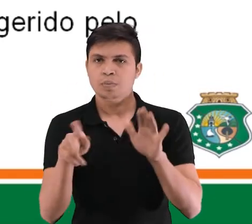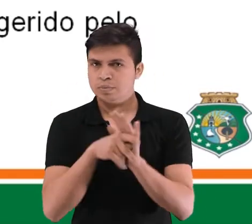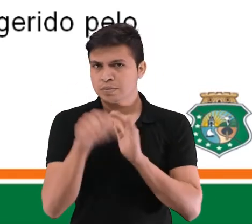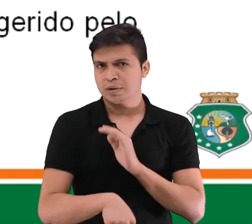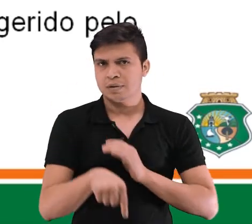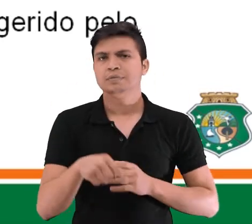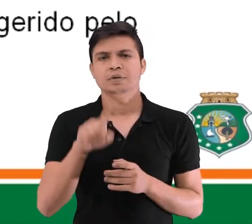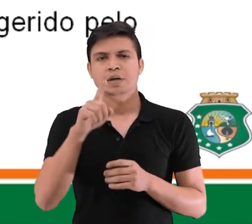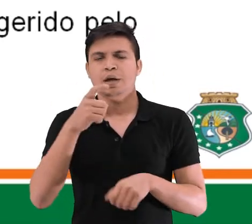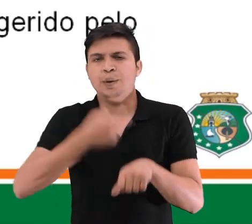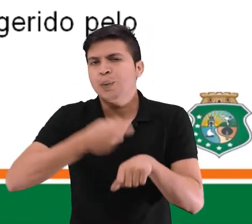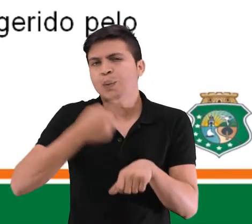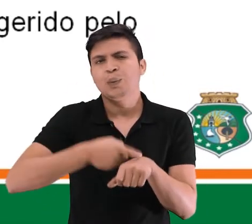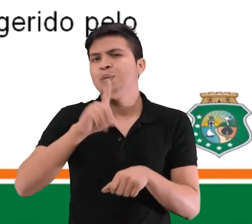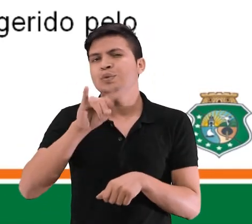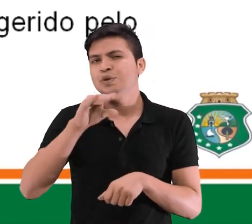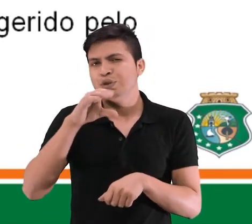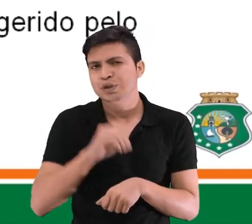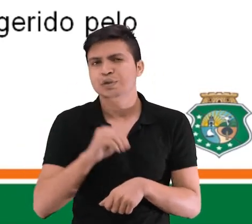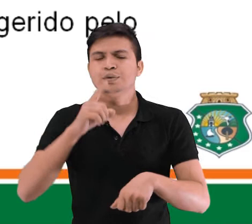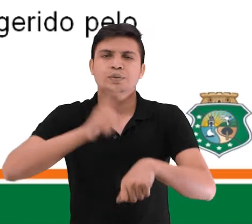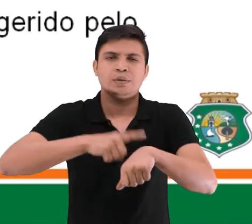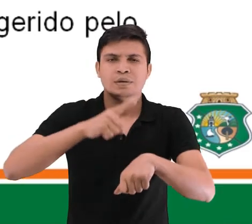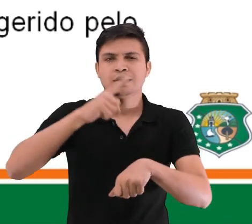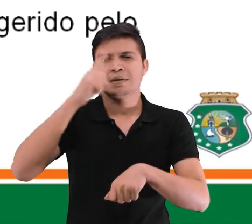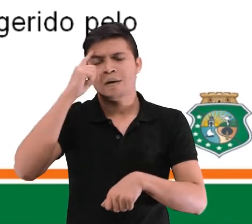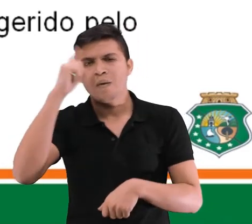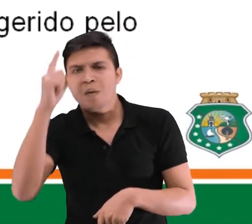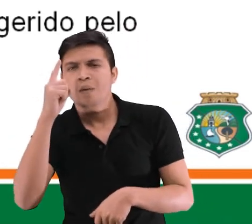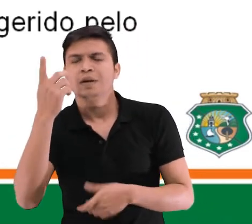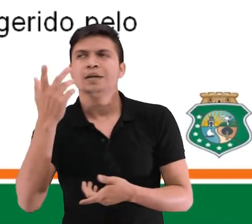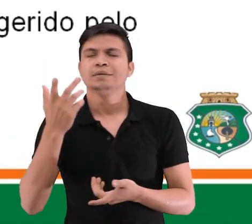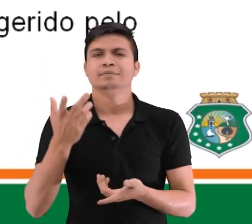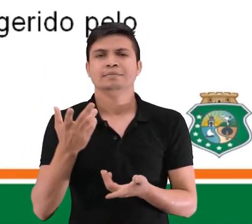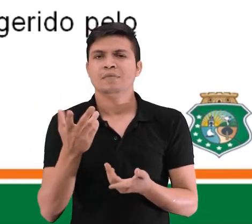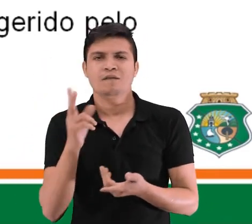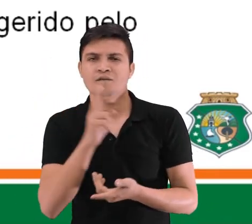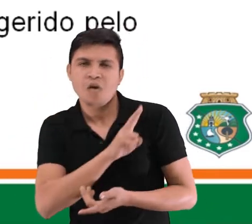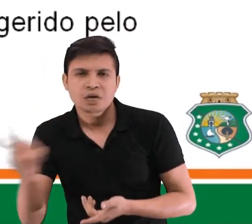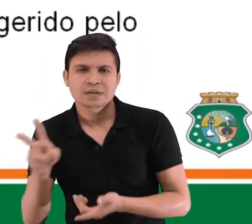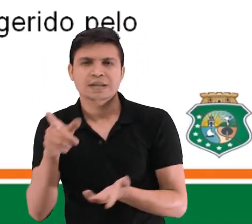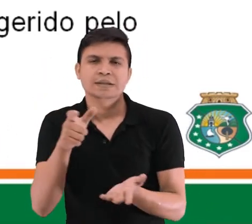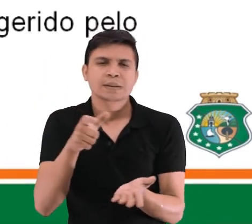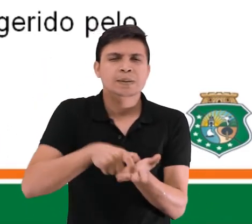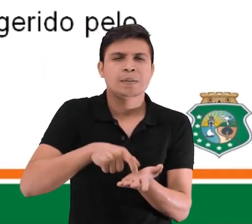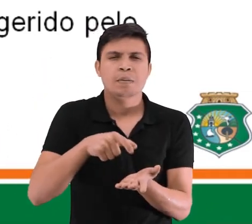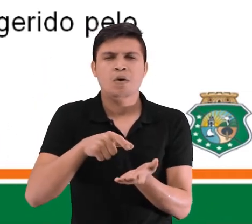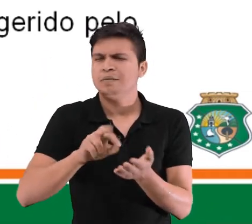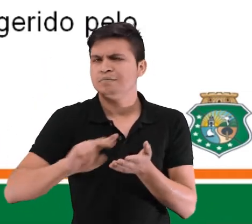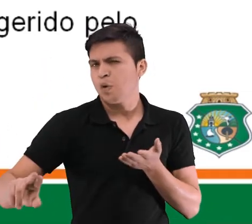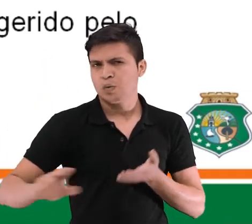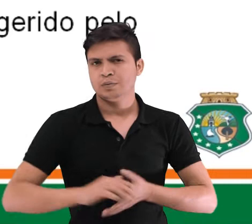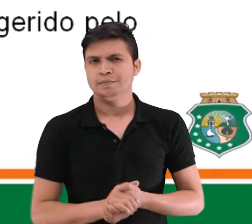drive, data e hora, configurações gerais, velocidade de memória e etc.